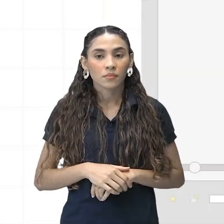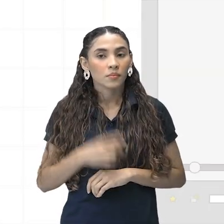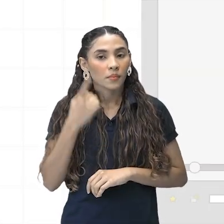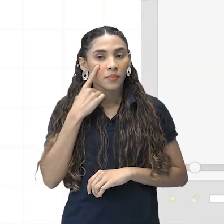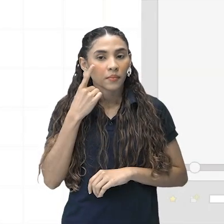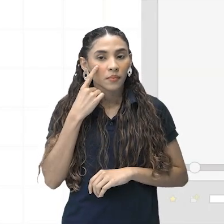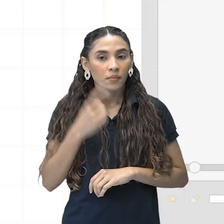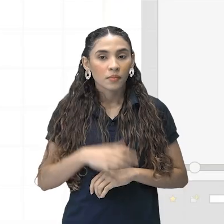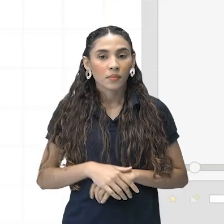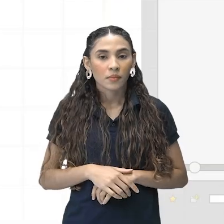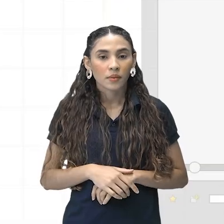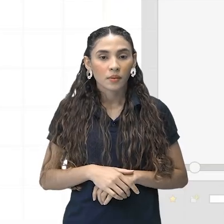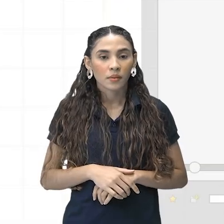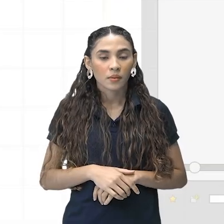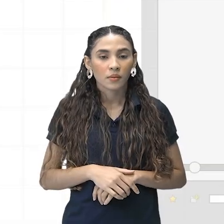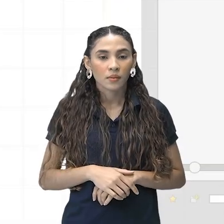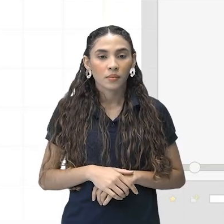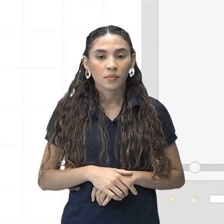observar